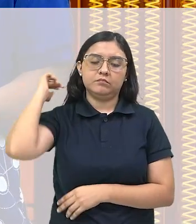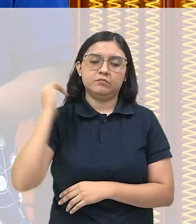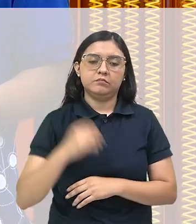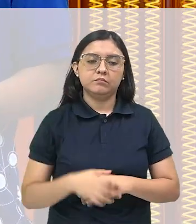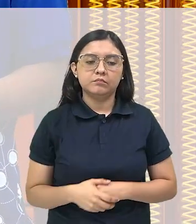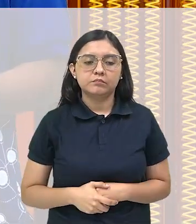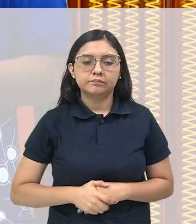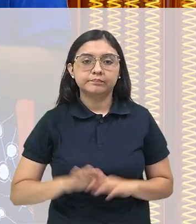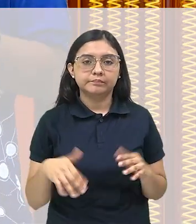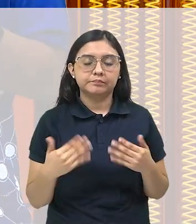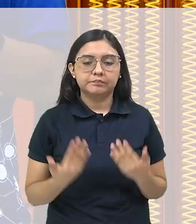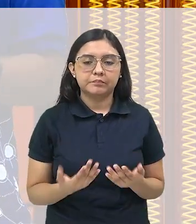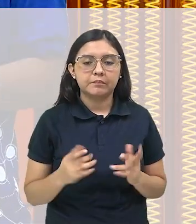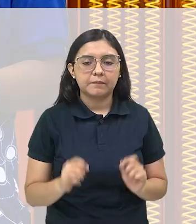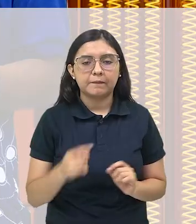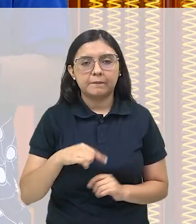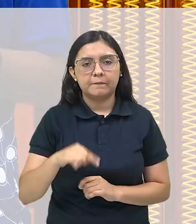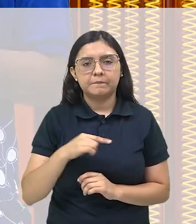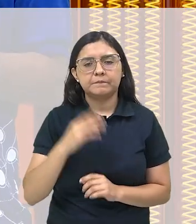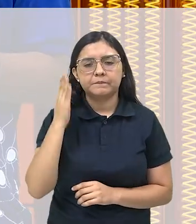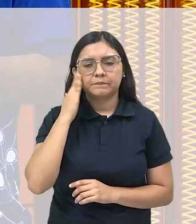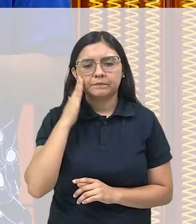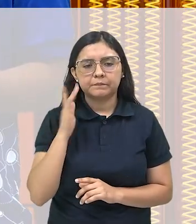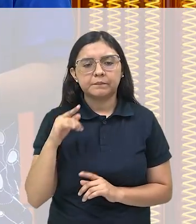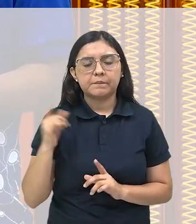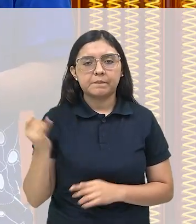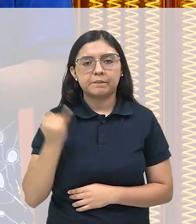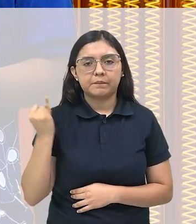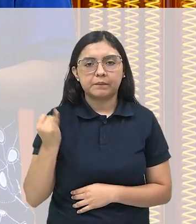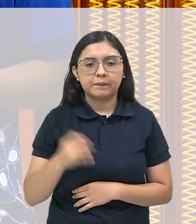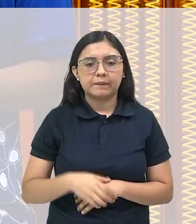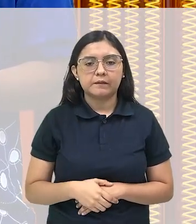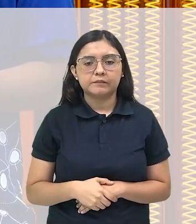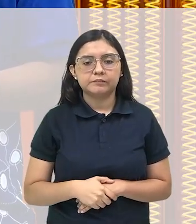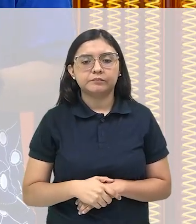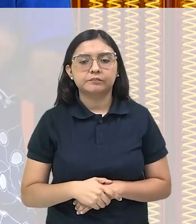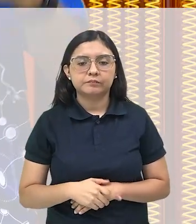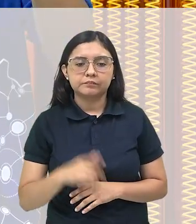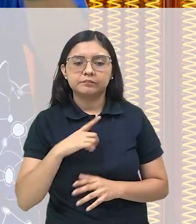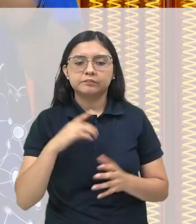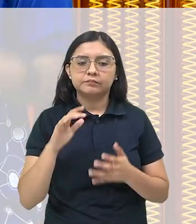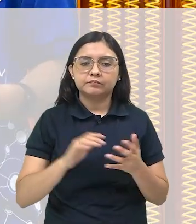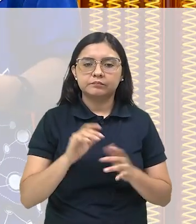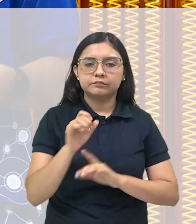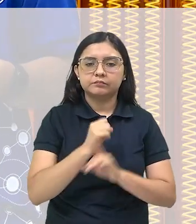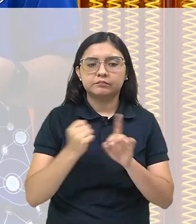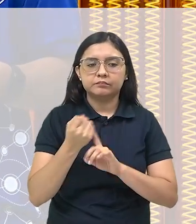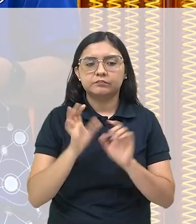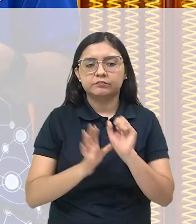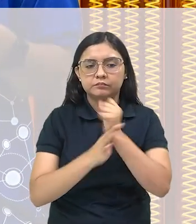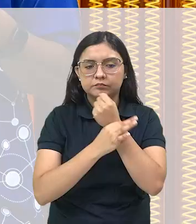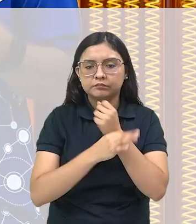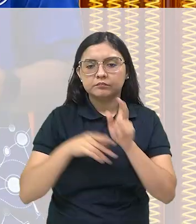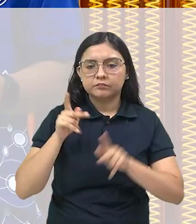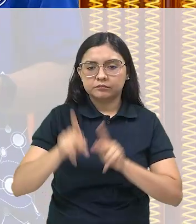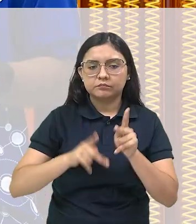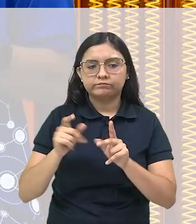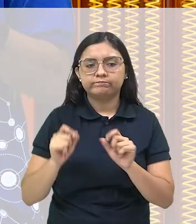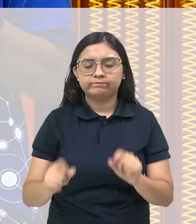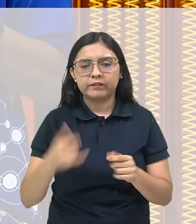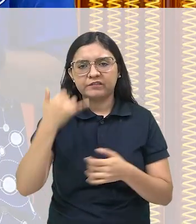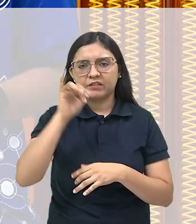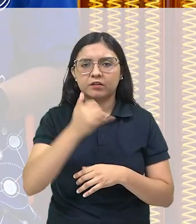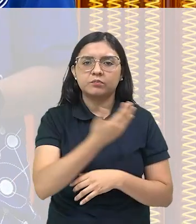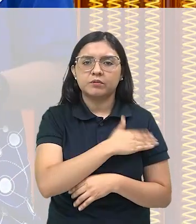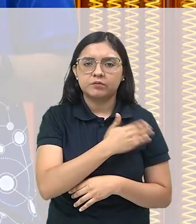indígenas ali. Então, para vocês terem uma ideia do quanto que é importante os movimentos sociais para garantir com que essas pessoas não sofram